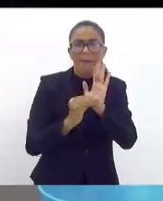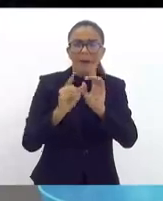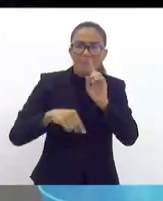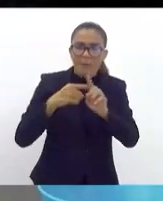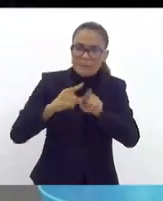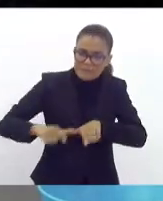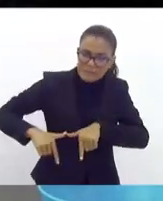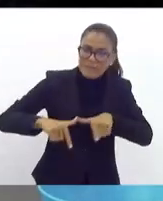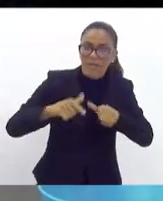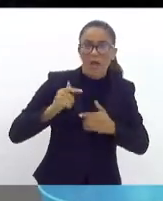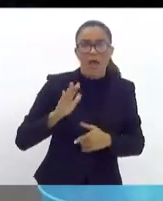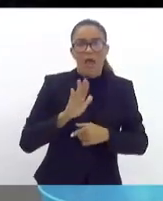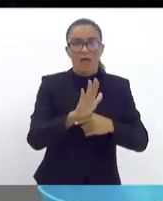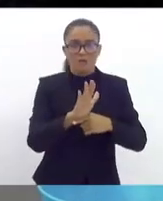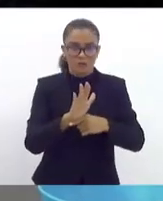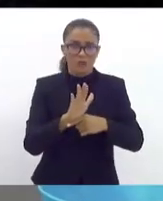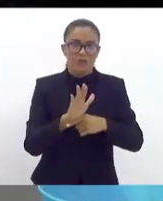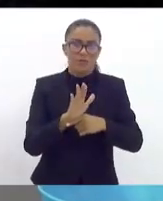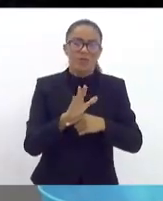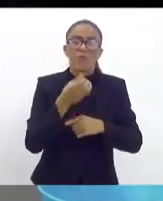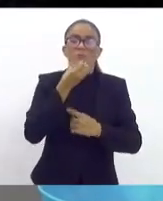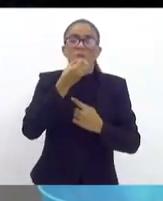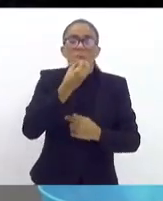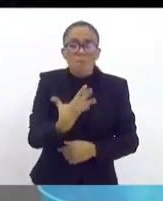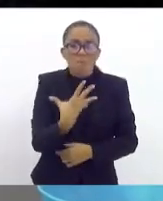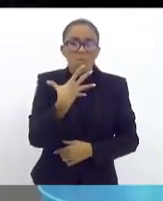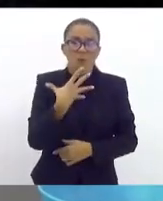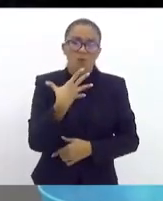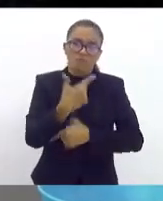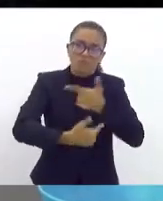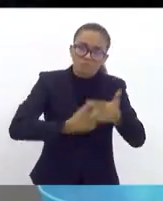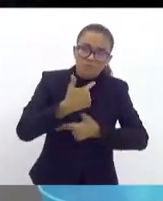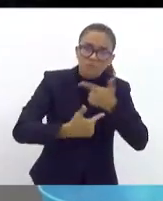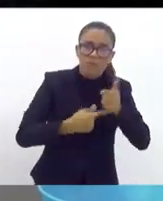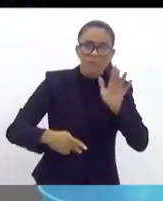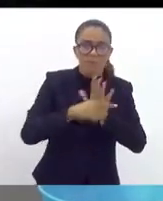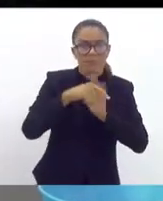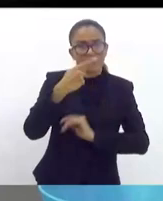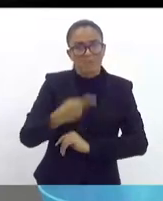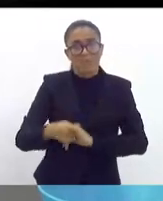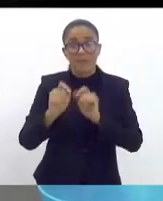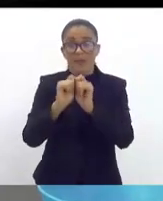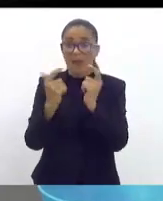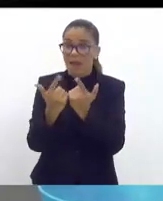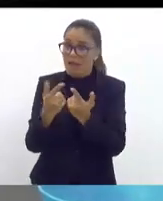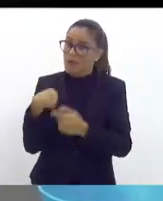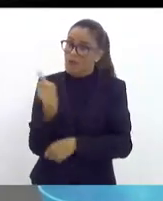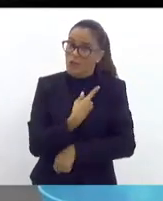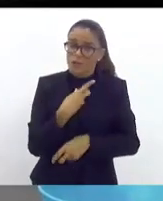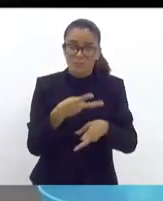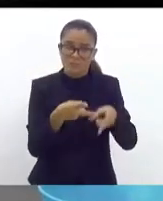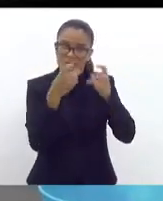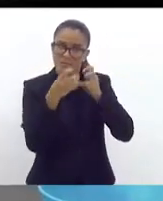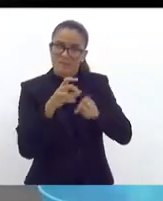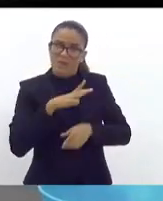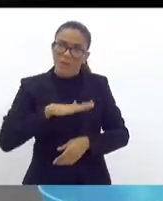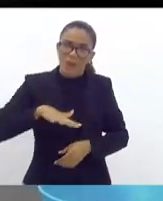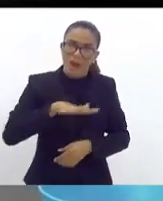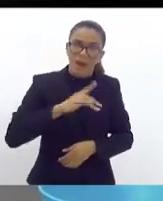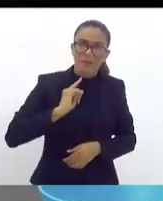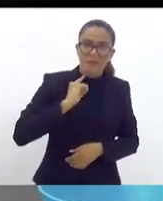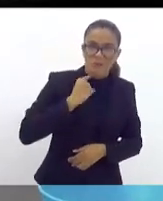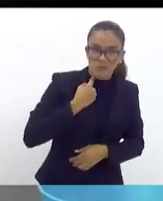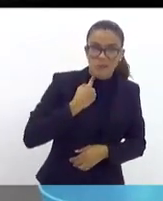ajudam né no Bom encaminhamento dos trabalhos da casa Legislativa e a gente percebeu esse Limbo vou dar um